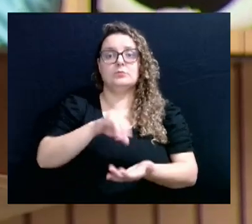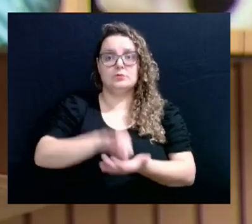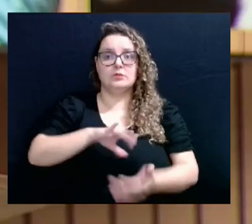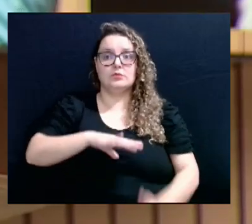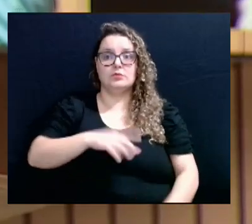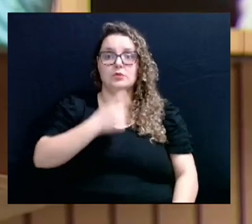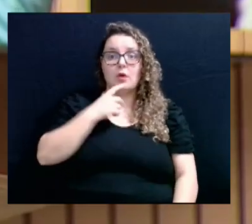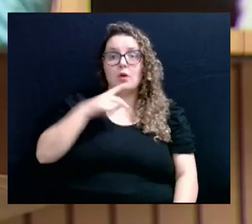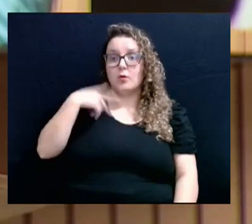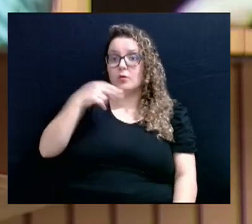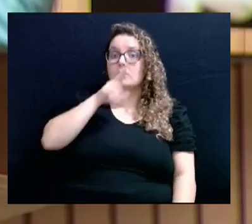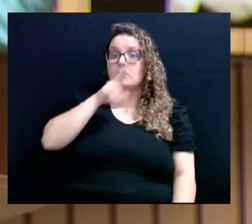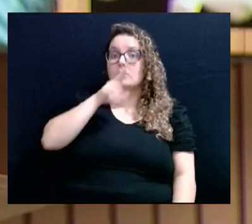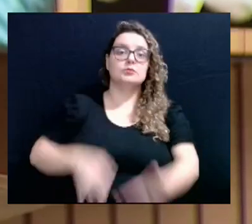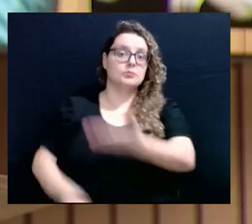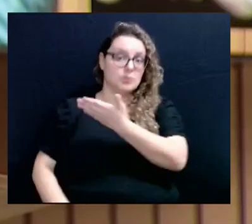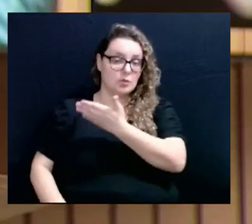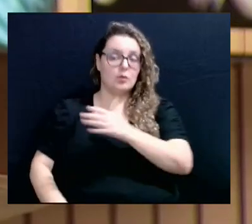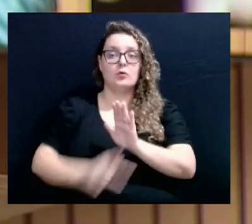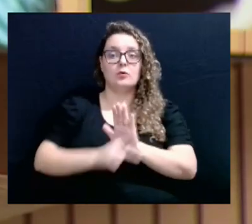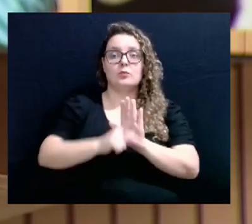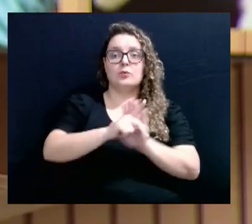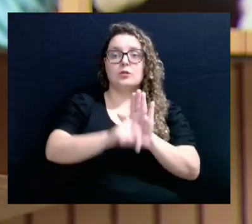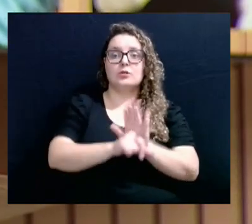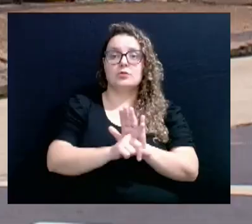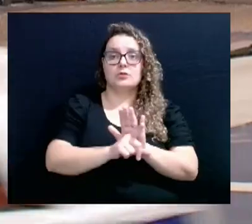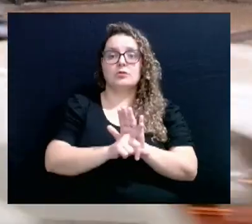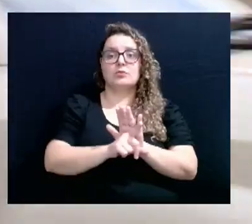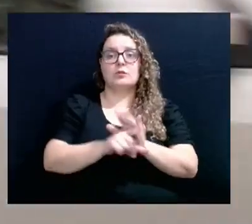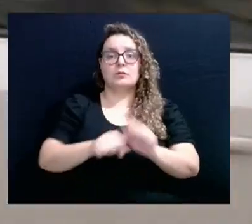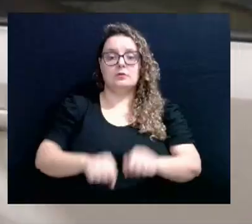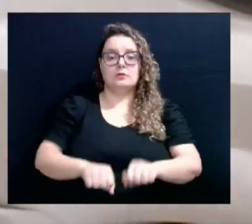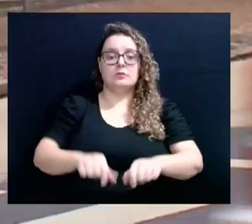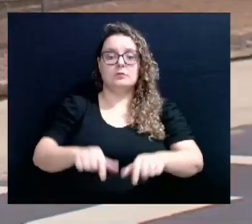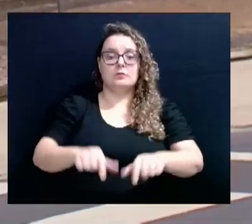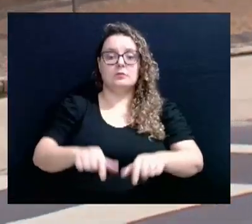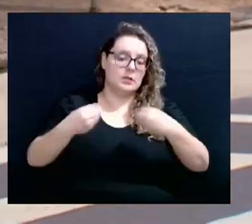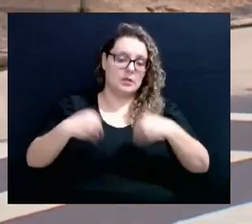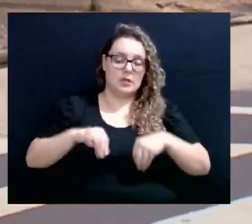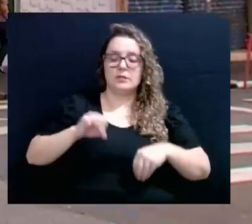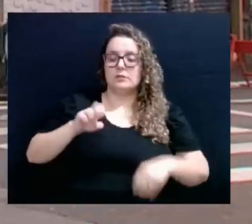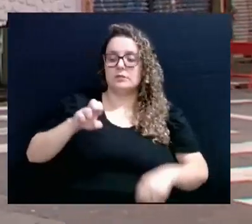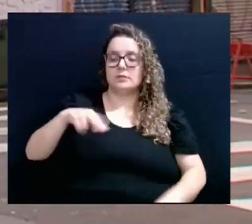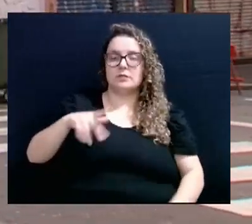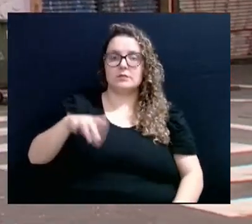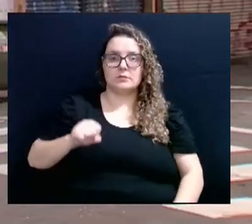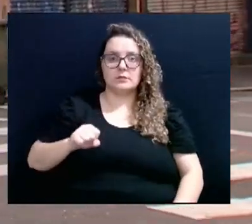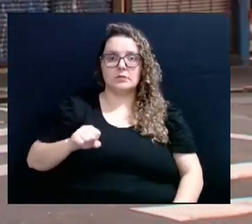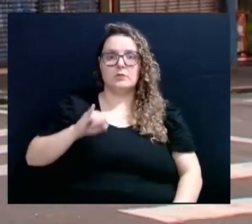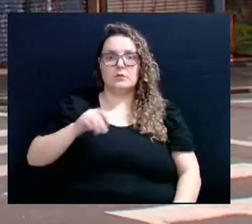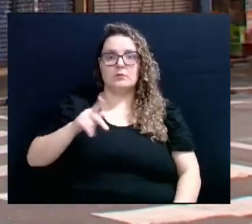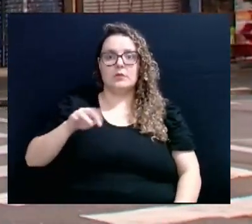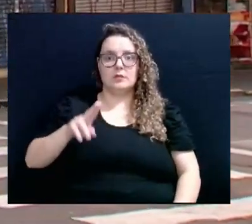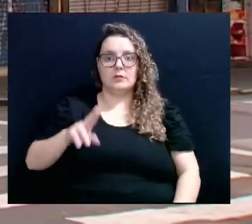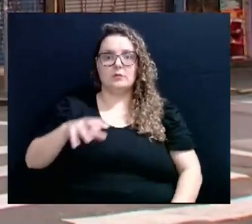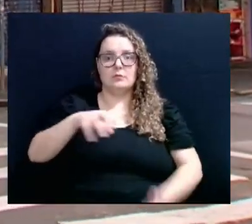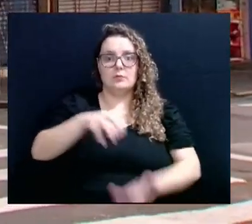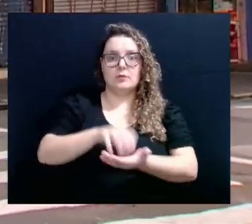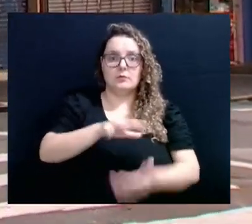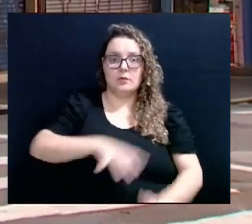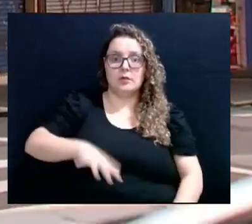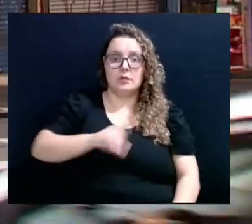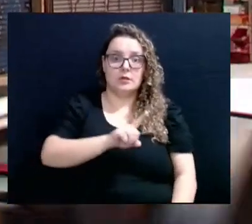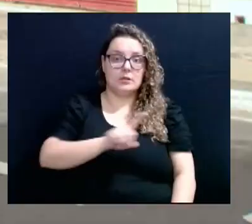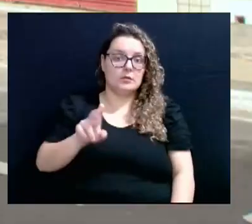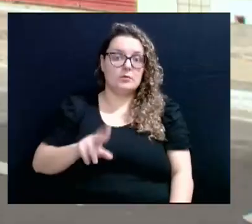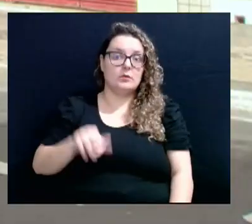Osseri protocolou um projeto de lei que concede isenção do IPTU para imóveis da região central que estejam sem uso há mais de